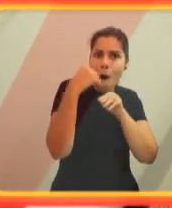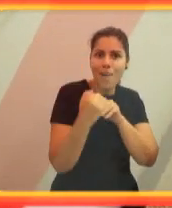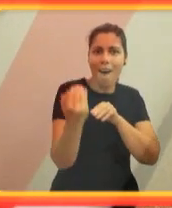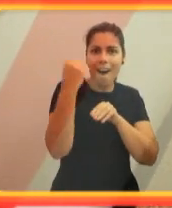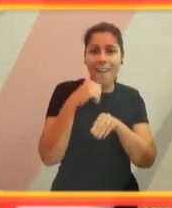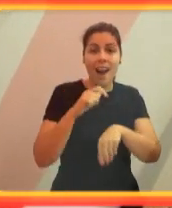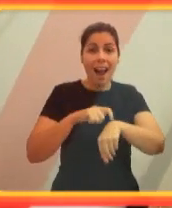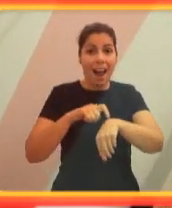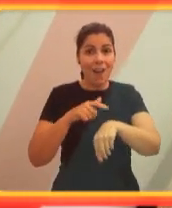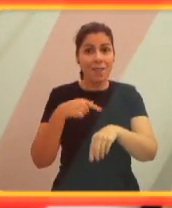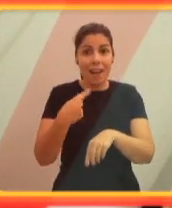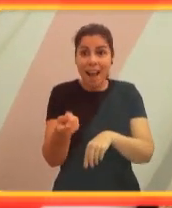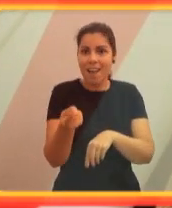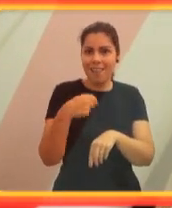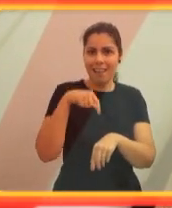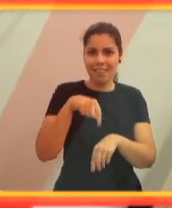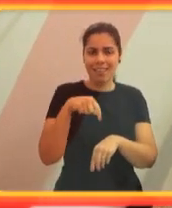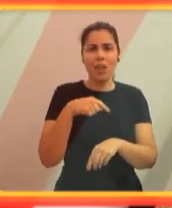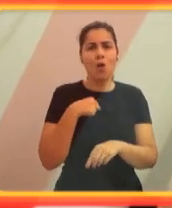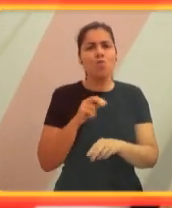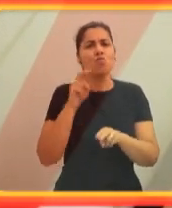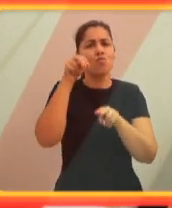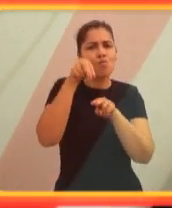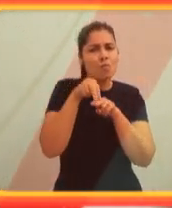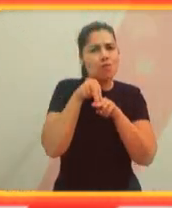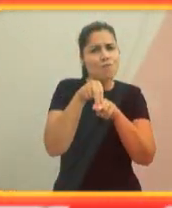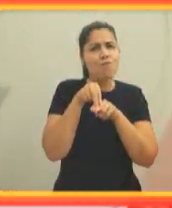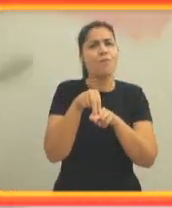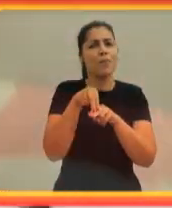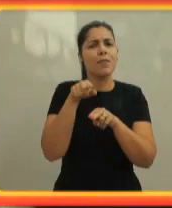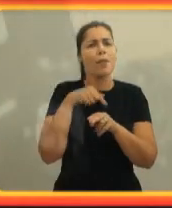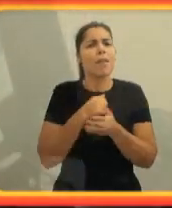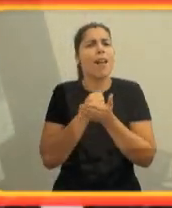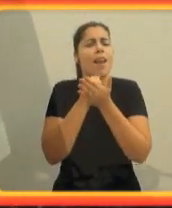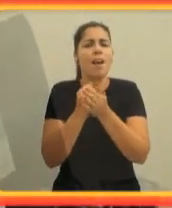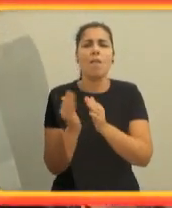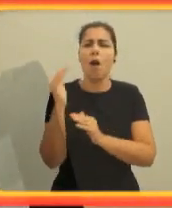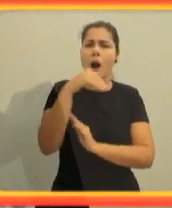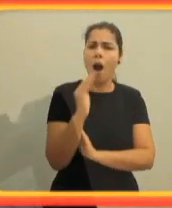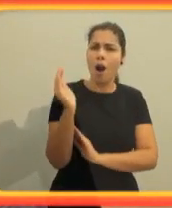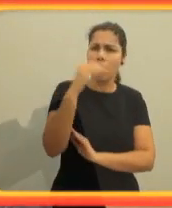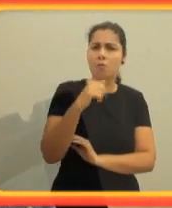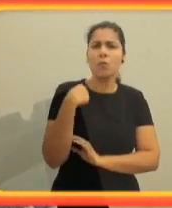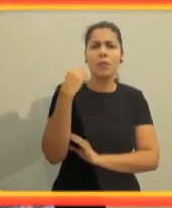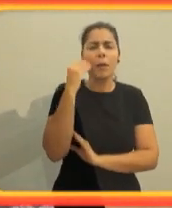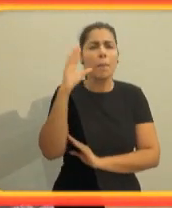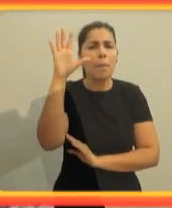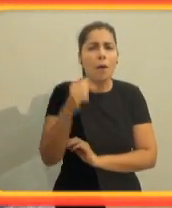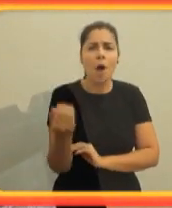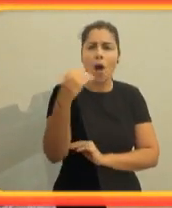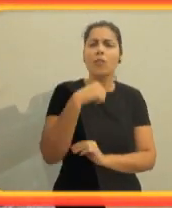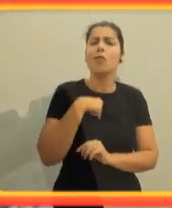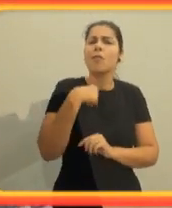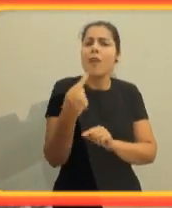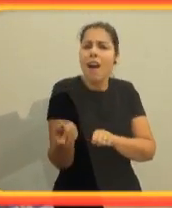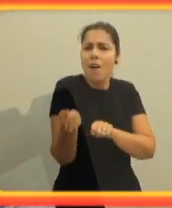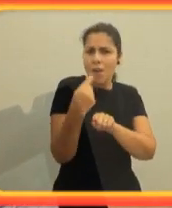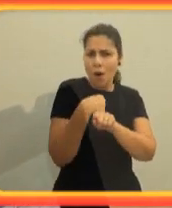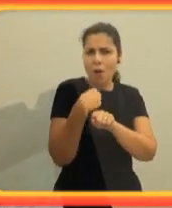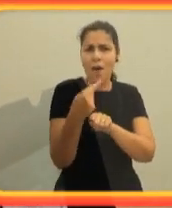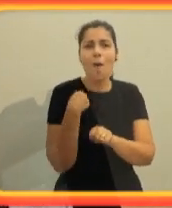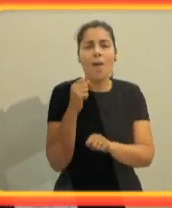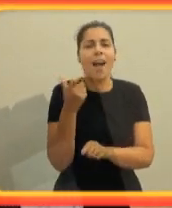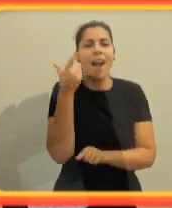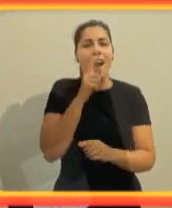Prende a turbina. Com o mesmo botão. E apago com o mesmo botão. Eu subo na prancha e ela me leva até as